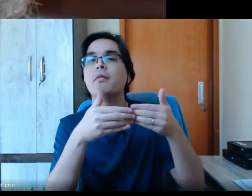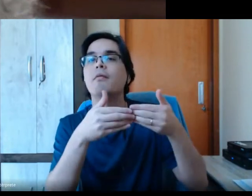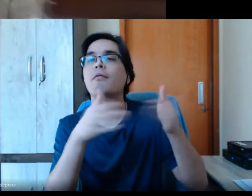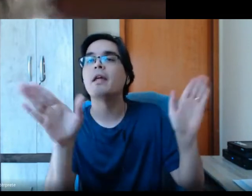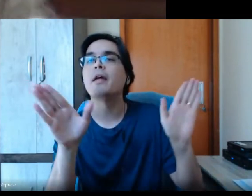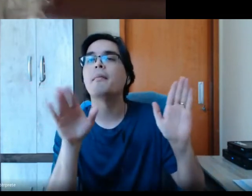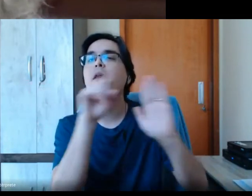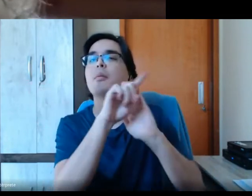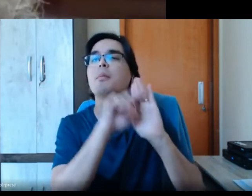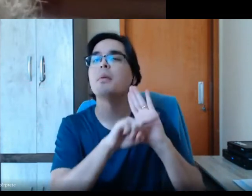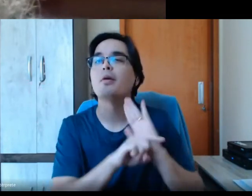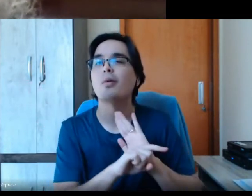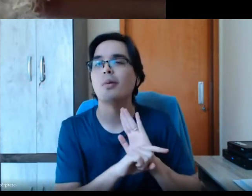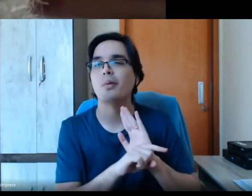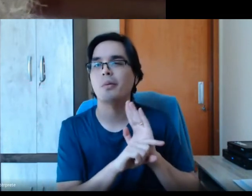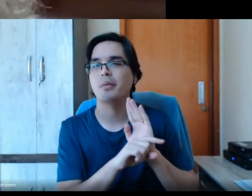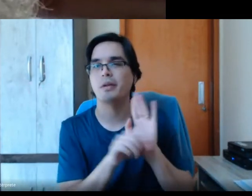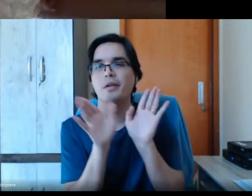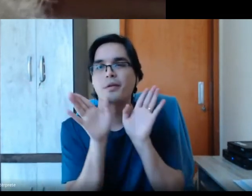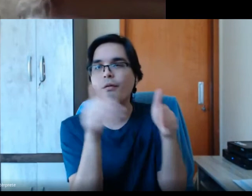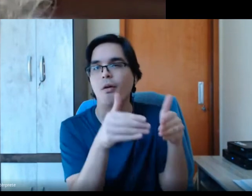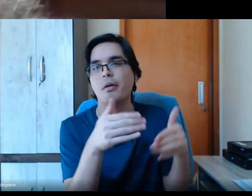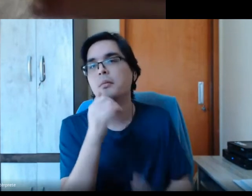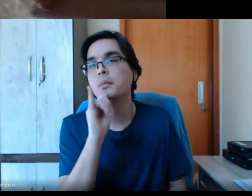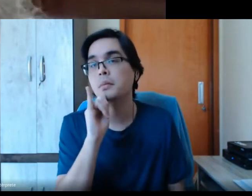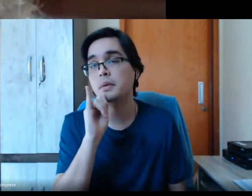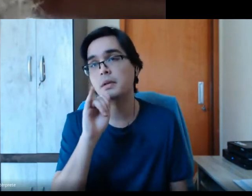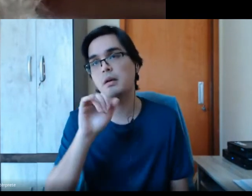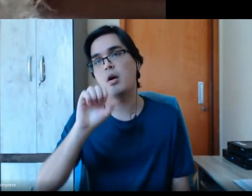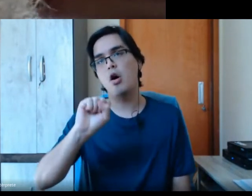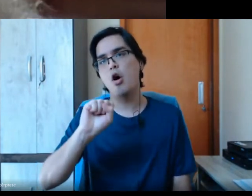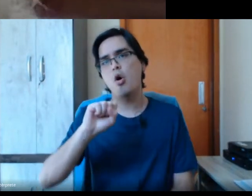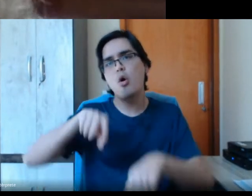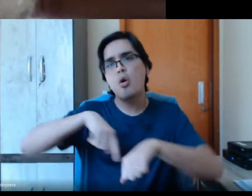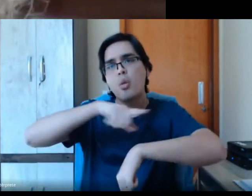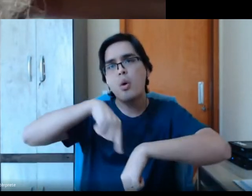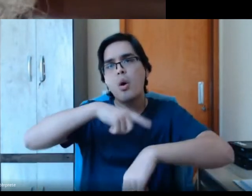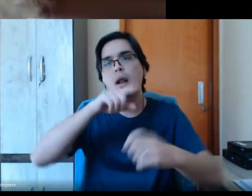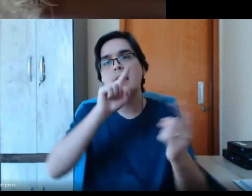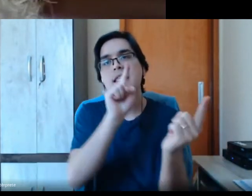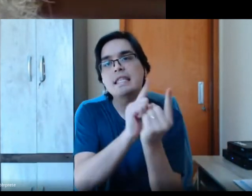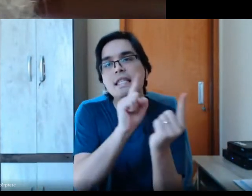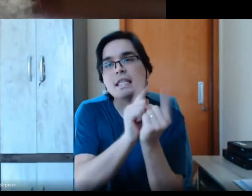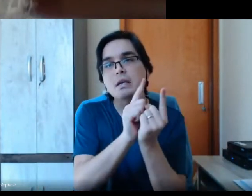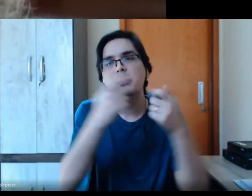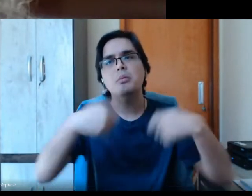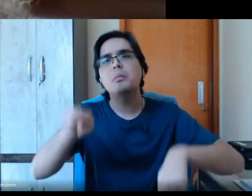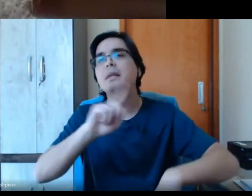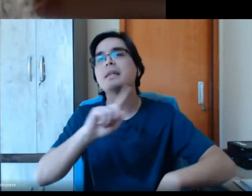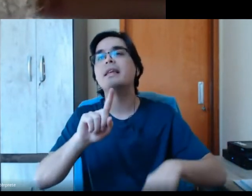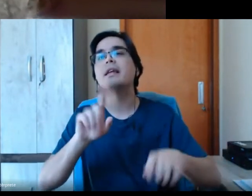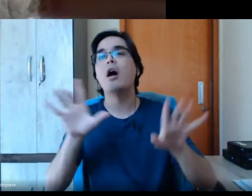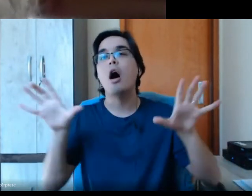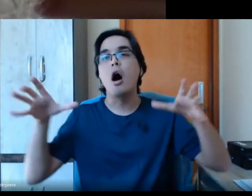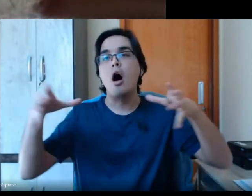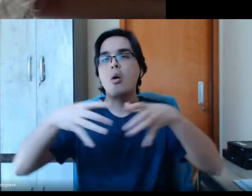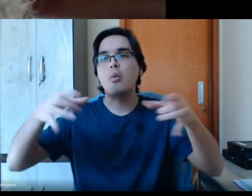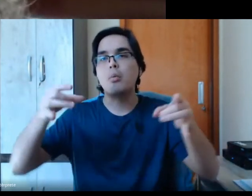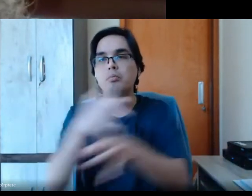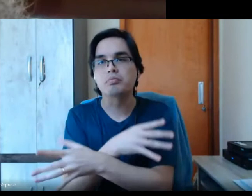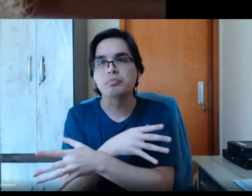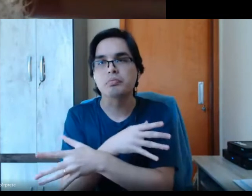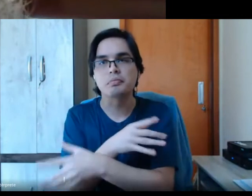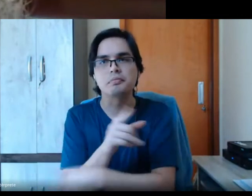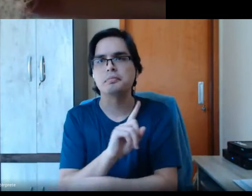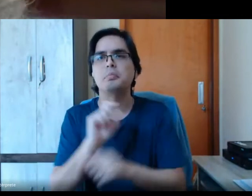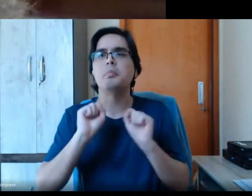né? Os alunos terão que ser, mas o professor também vai ter que fazer uma coisa que a gente não está trazendo aqui, que vai ser diferente, é a gestão da sala